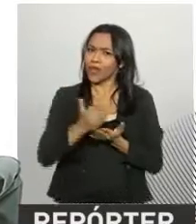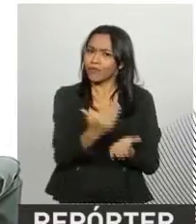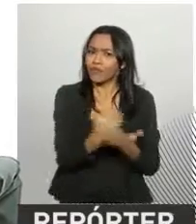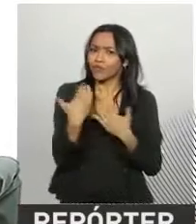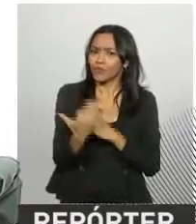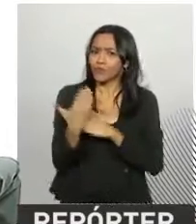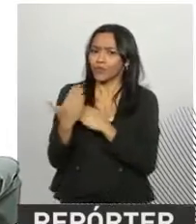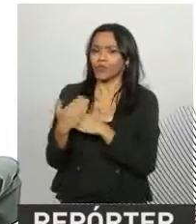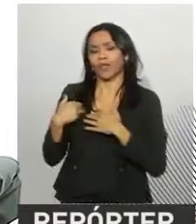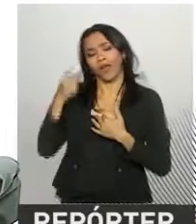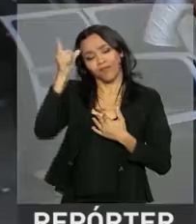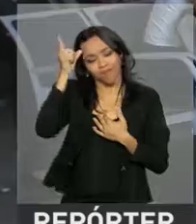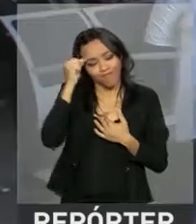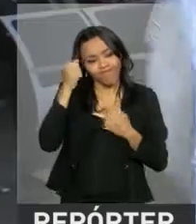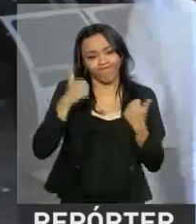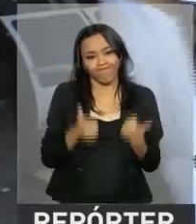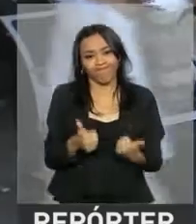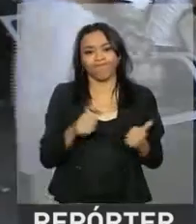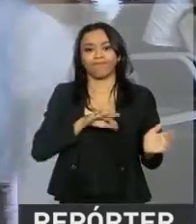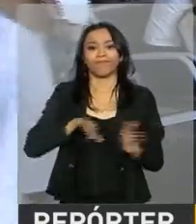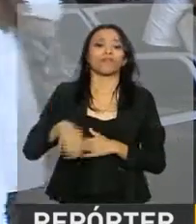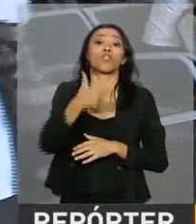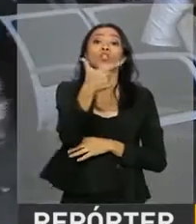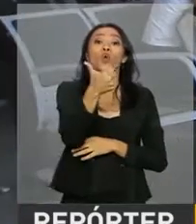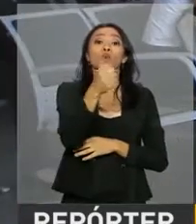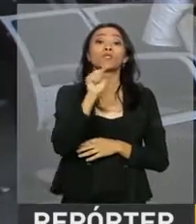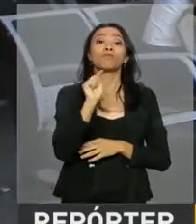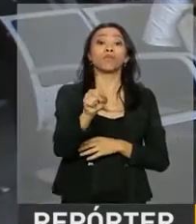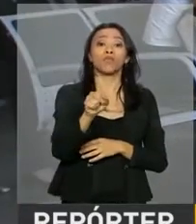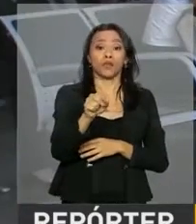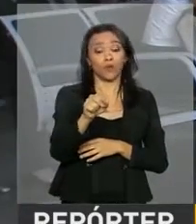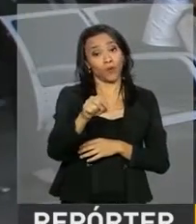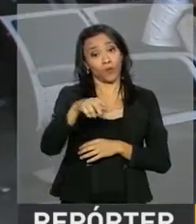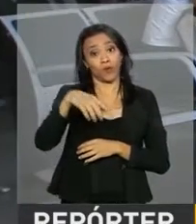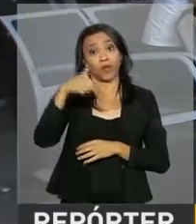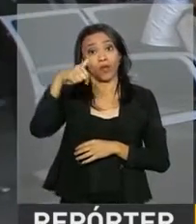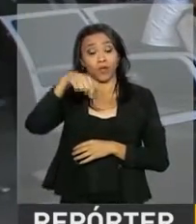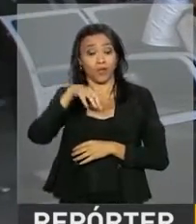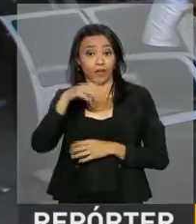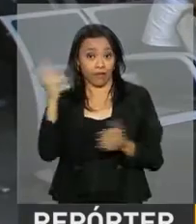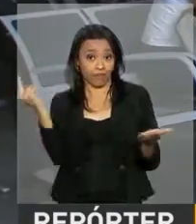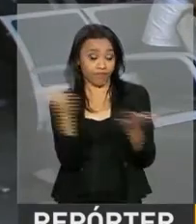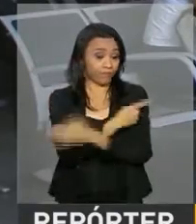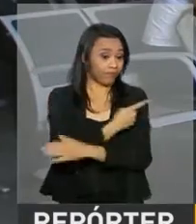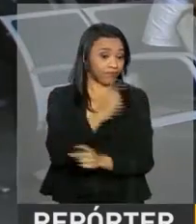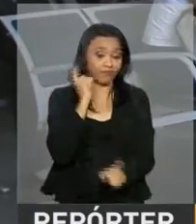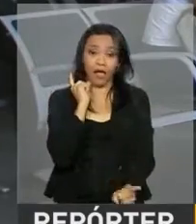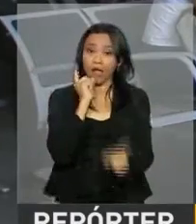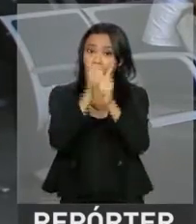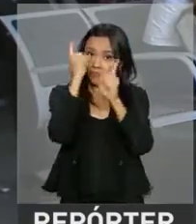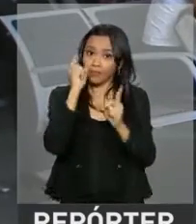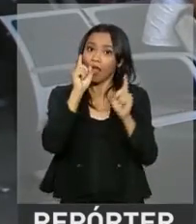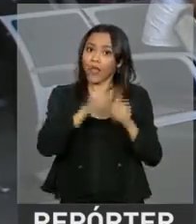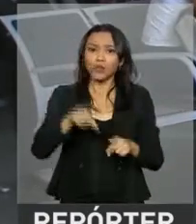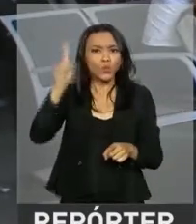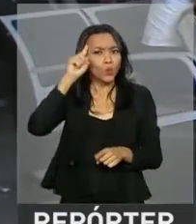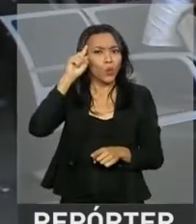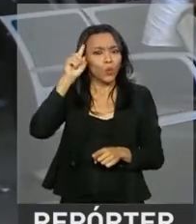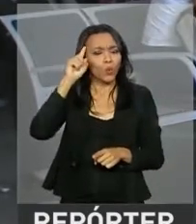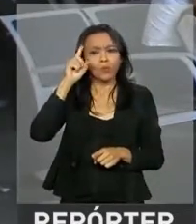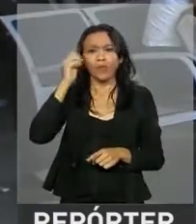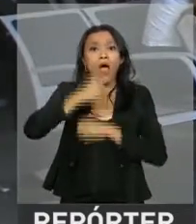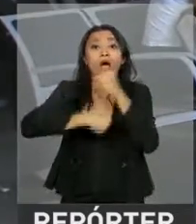tranqüilo 12 mil novos casos de câncer em crianças são diagnosticados todos os anos